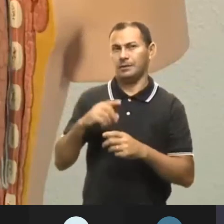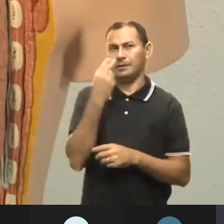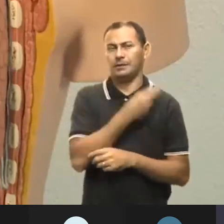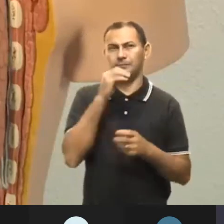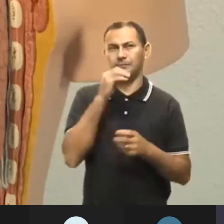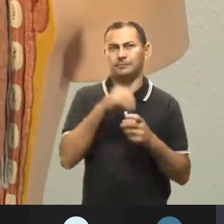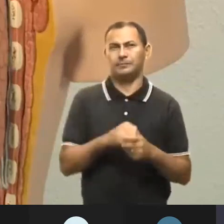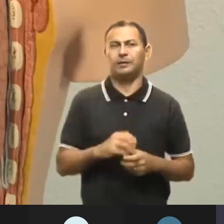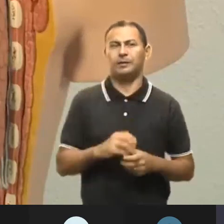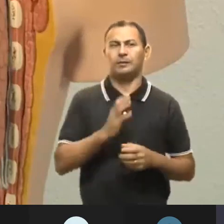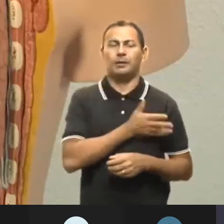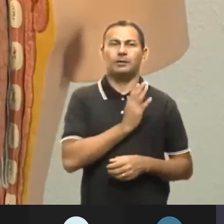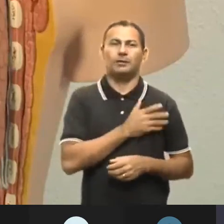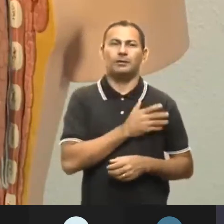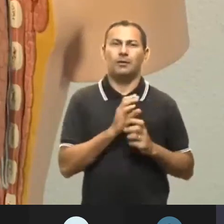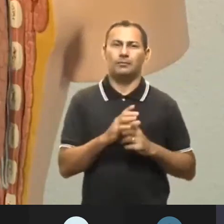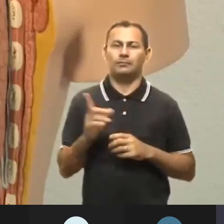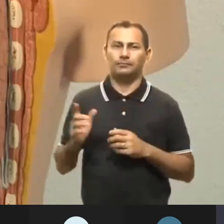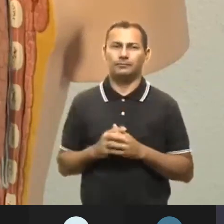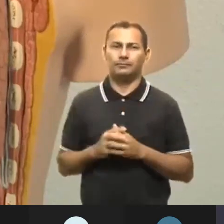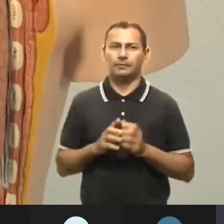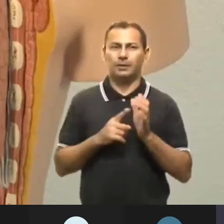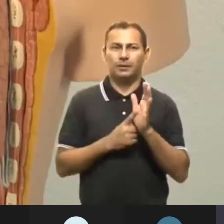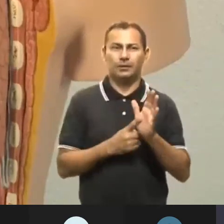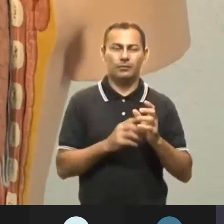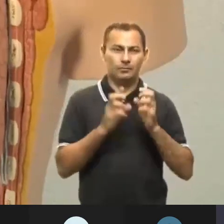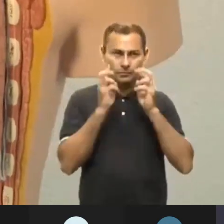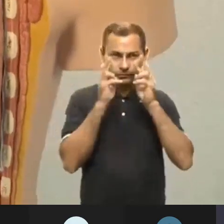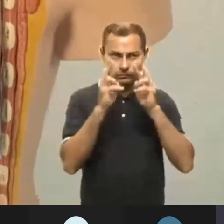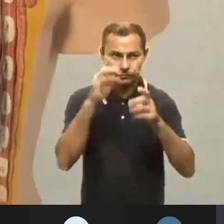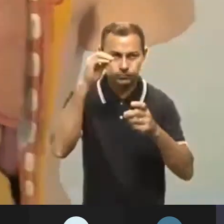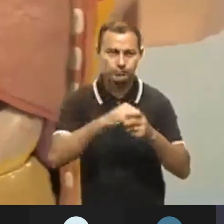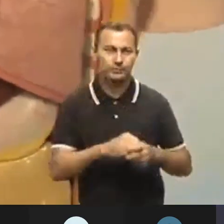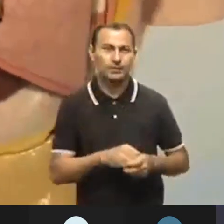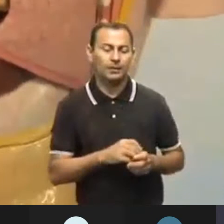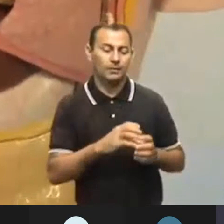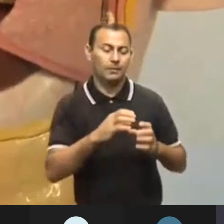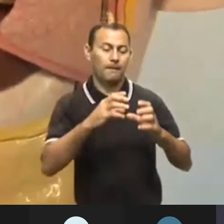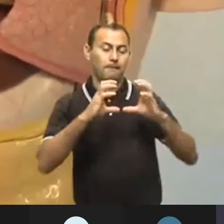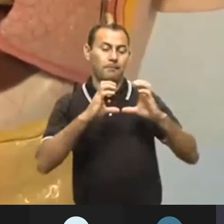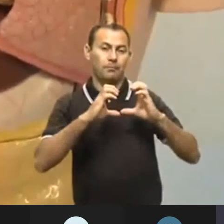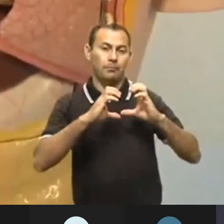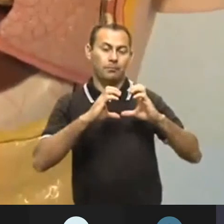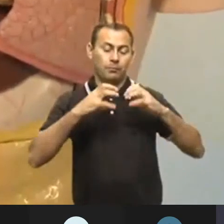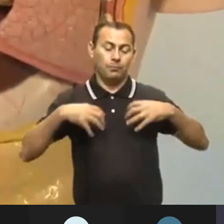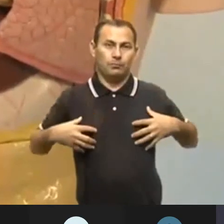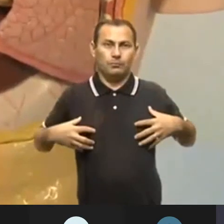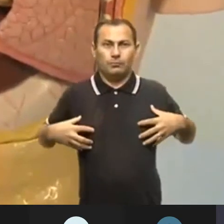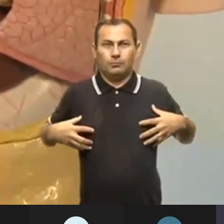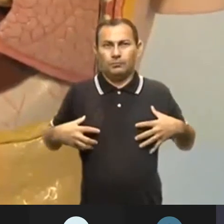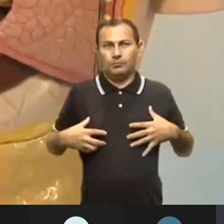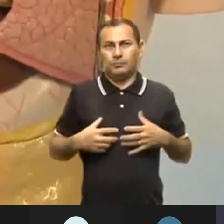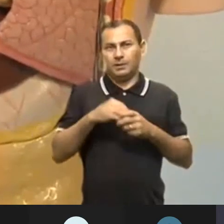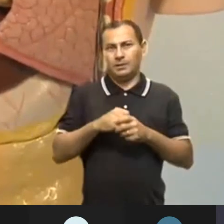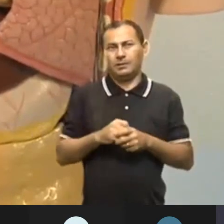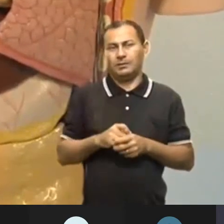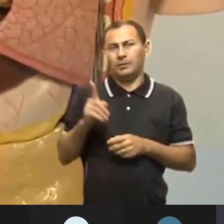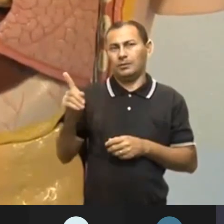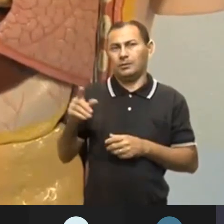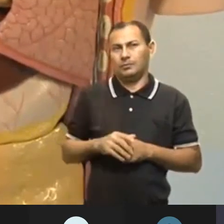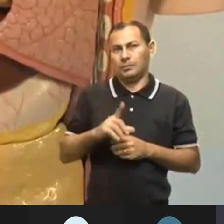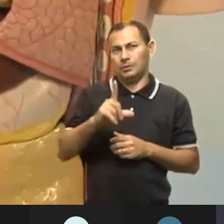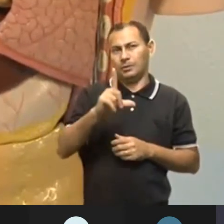nós temos a incisura cardíaca, que eu acabei de mexer. Então, olhando por dentro, a gente vê que o pulmão ele é extremamente vascularizado,